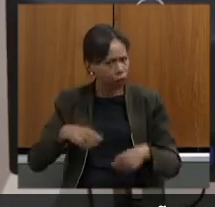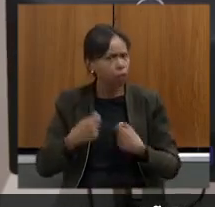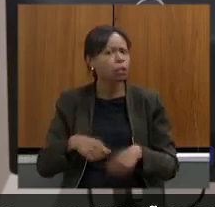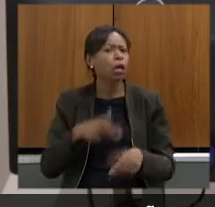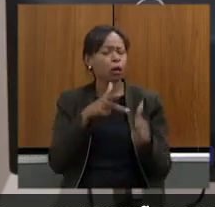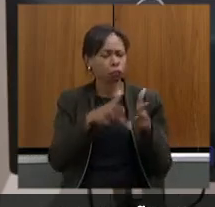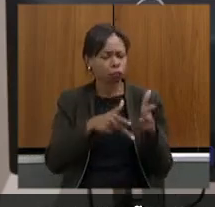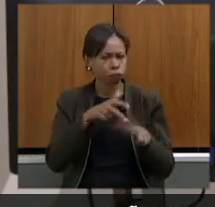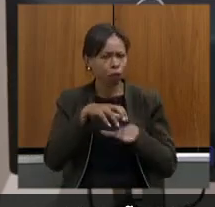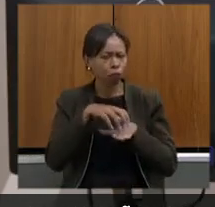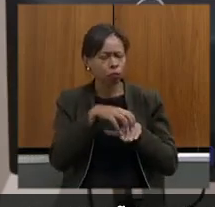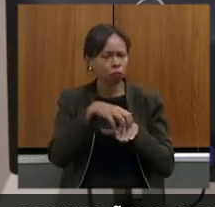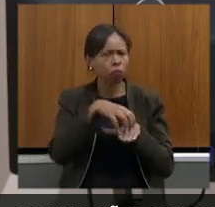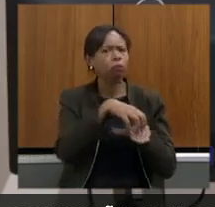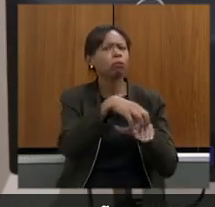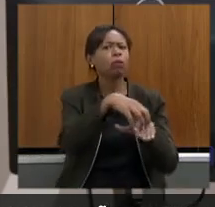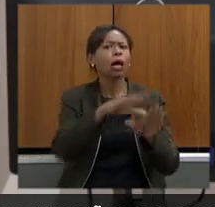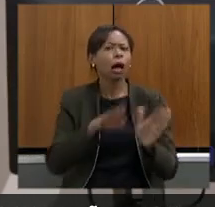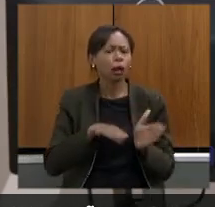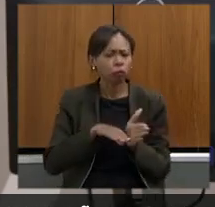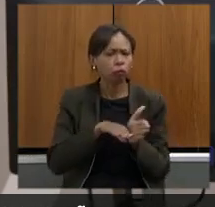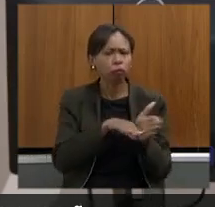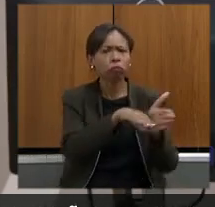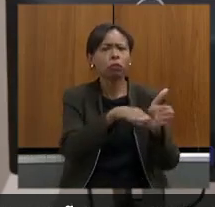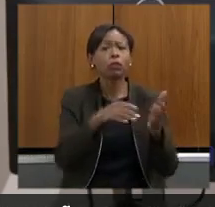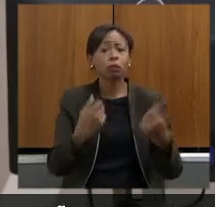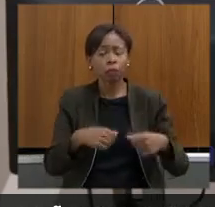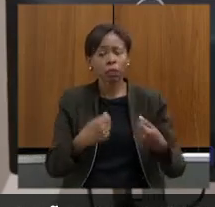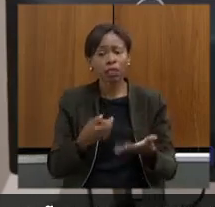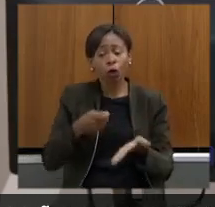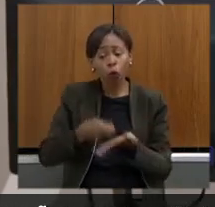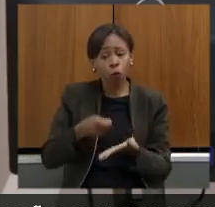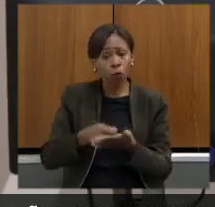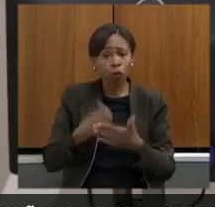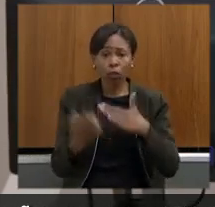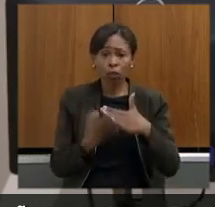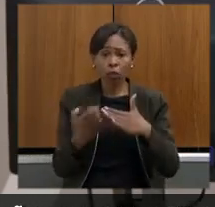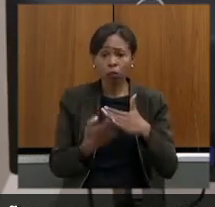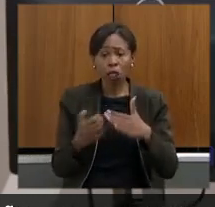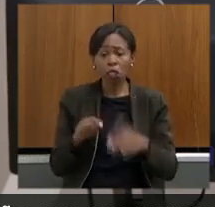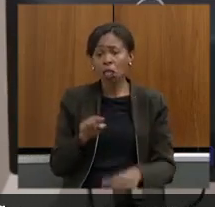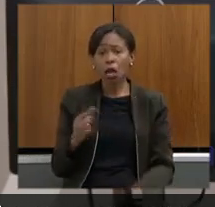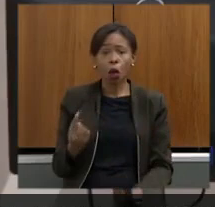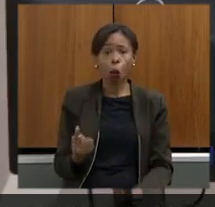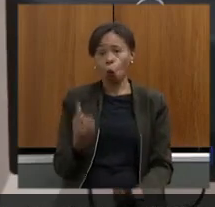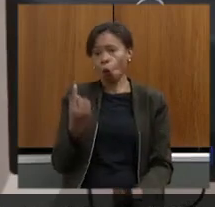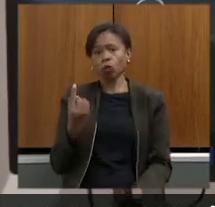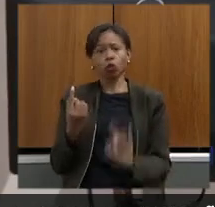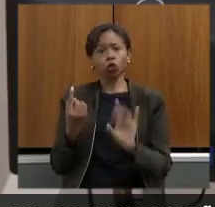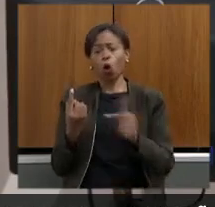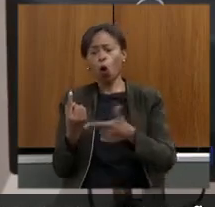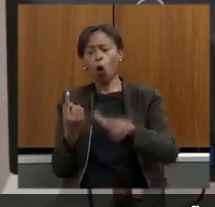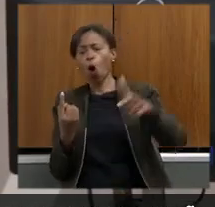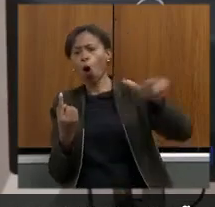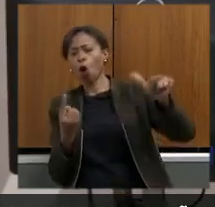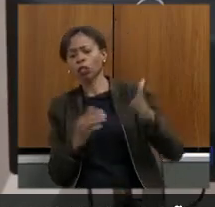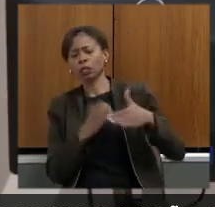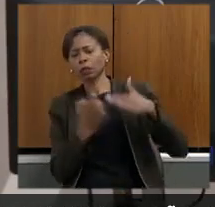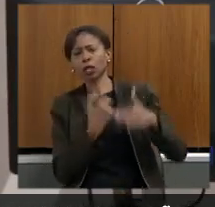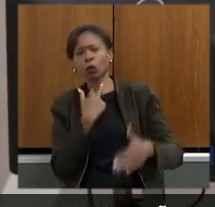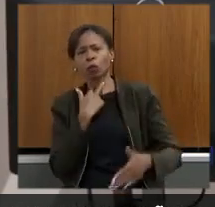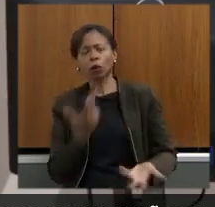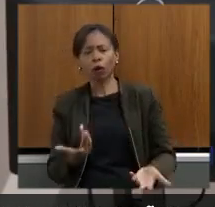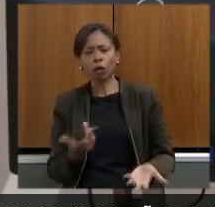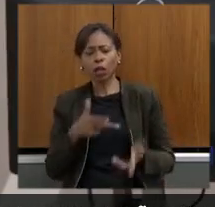das empresas que de alguma forma monopolizaram ficaram com as linhas e não permitem a entrada de outros mas